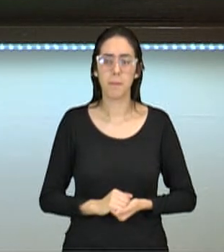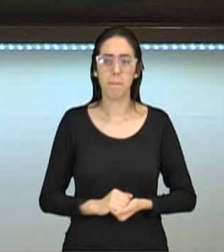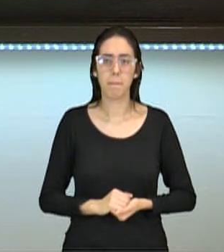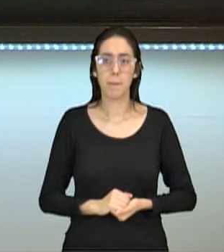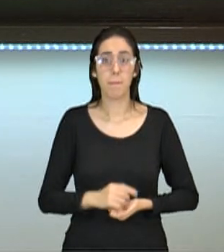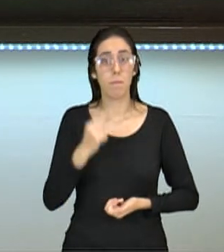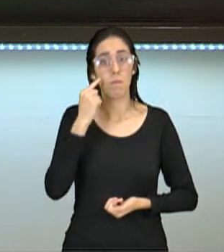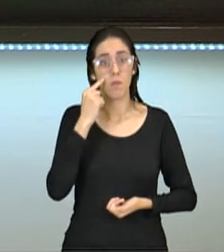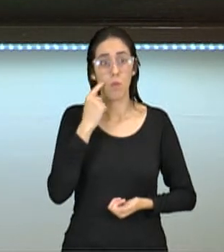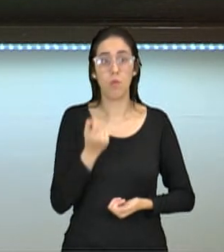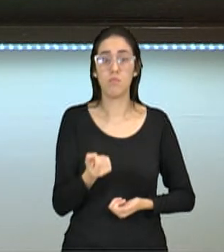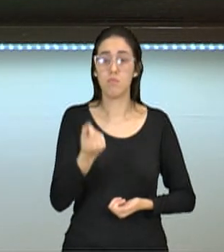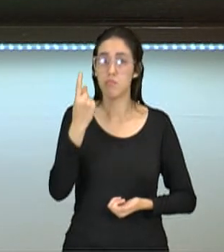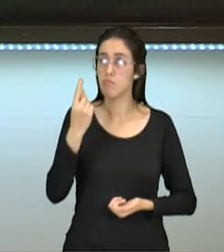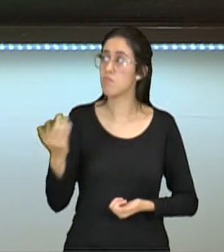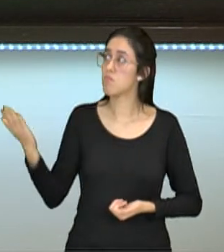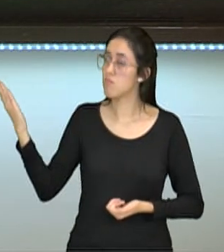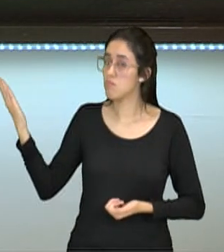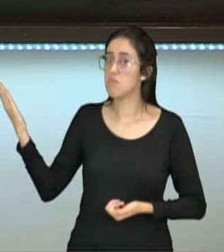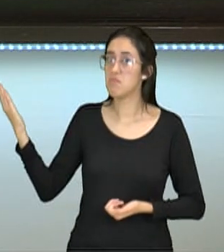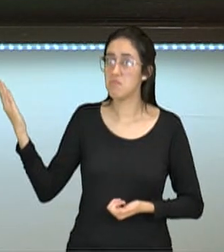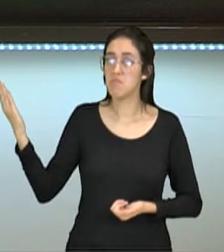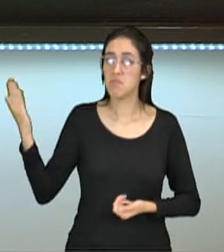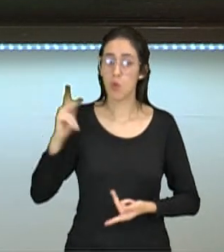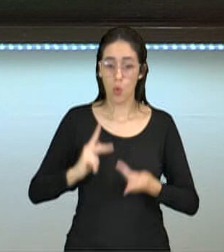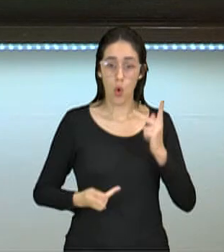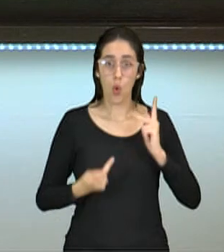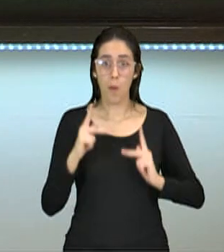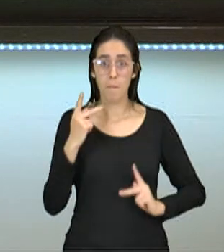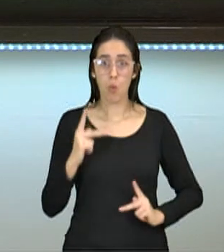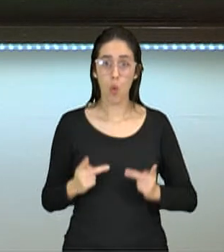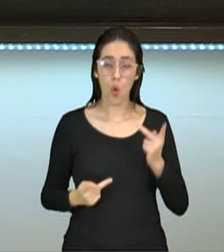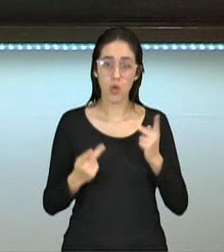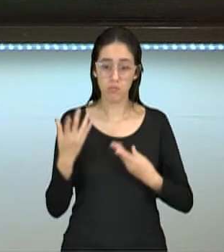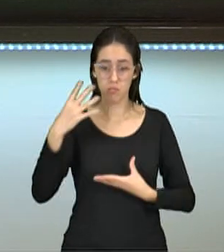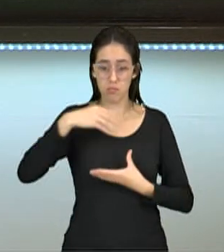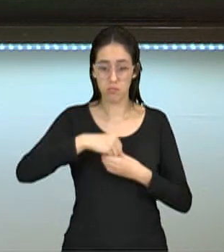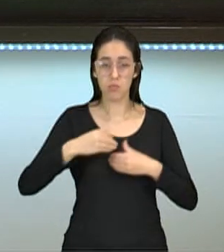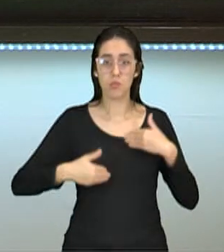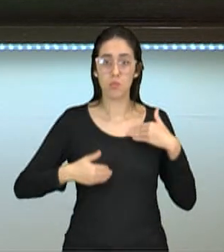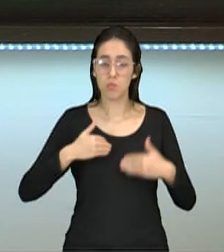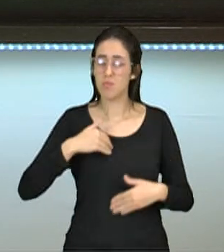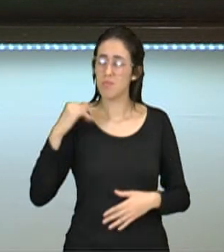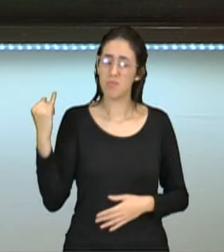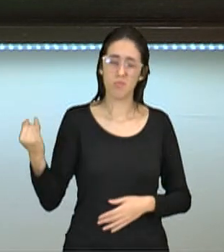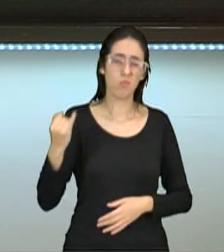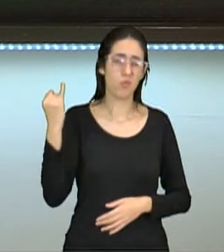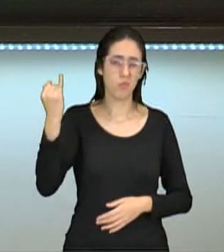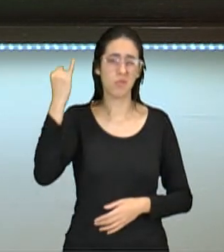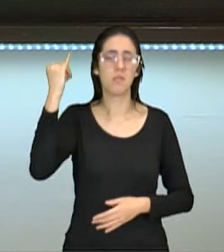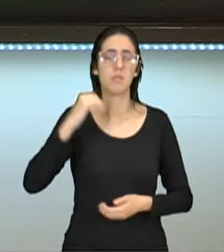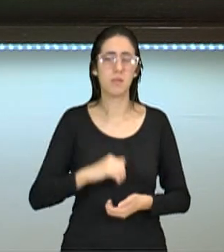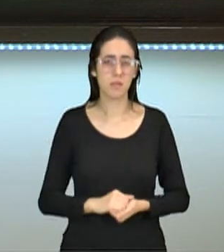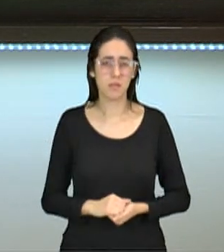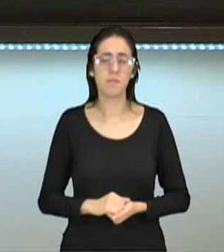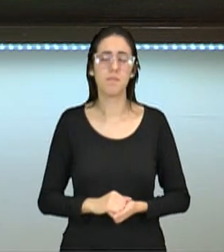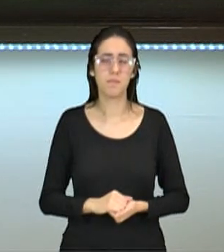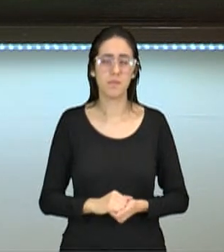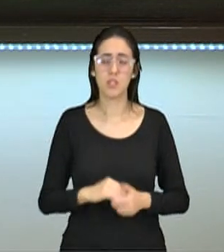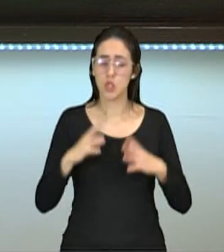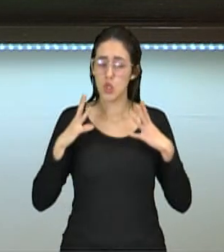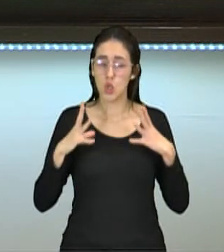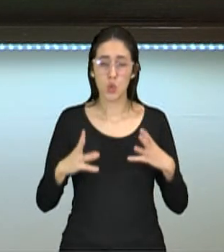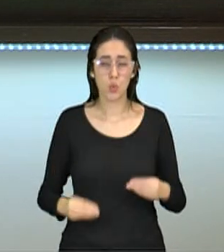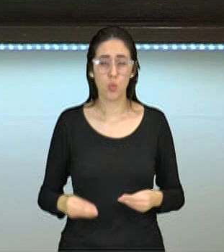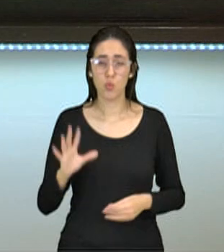E olha só então o quanto a parte hormonal, né, do nosso corpo é importante. Então tudo mesmo